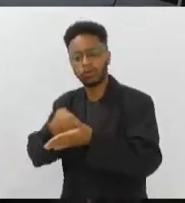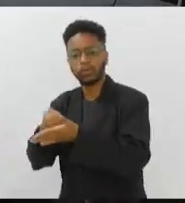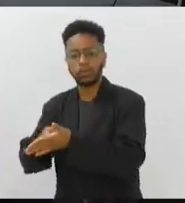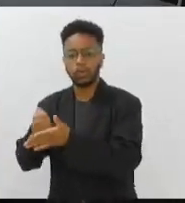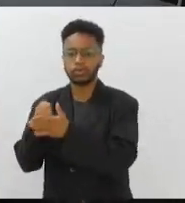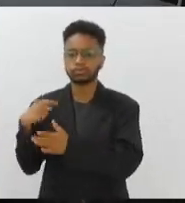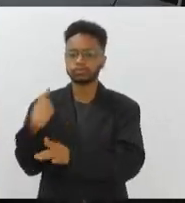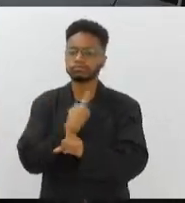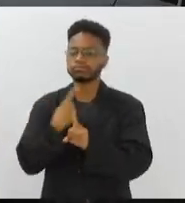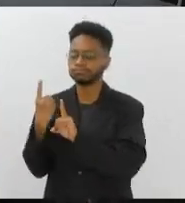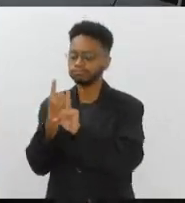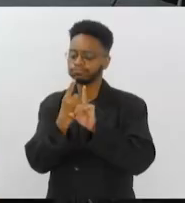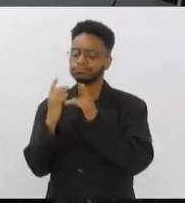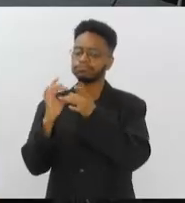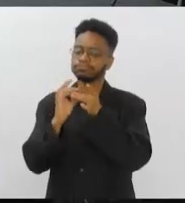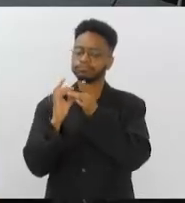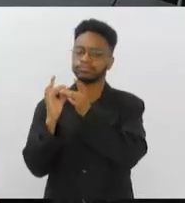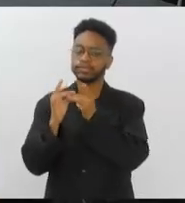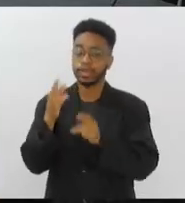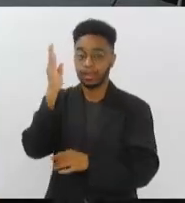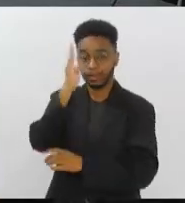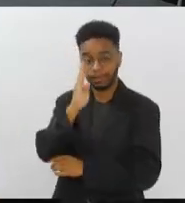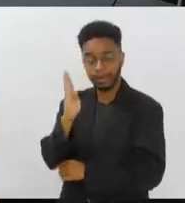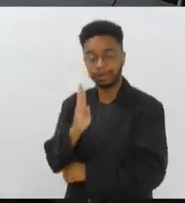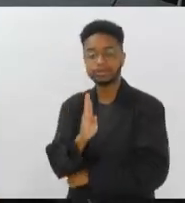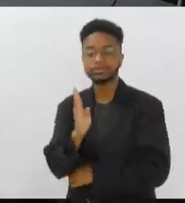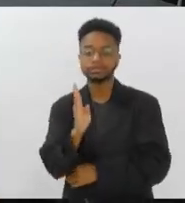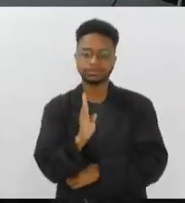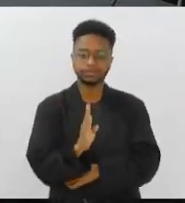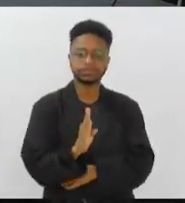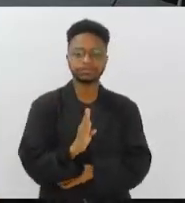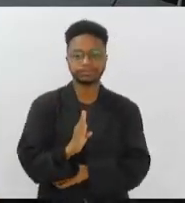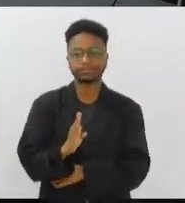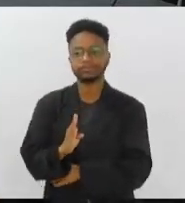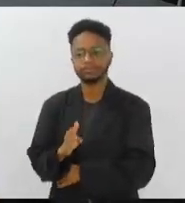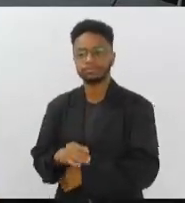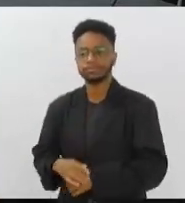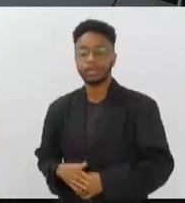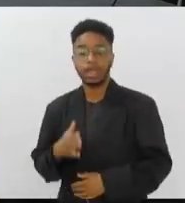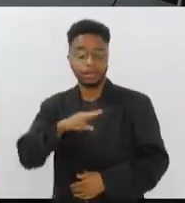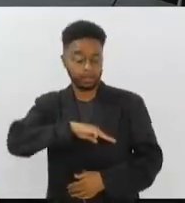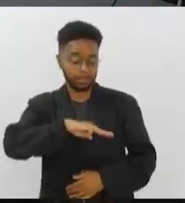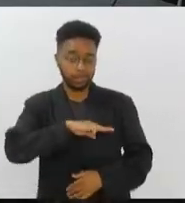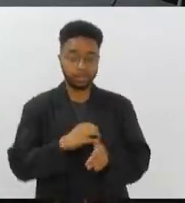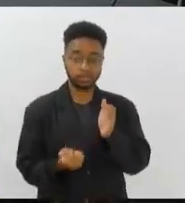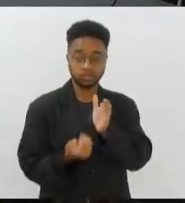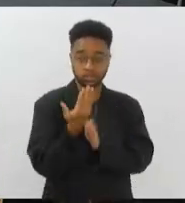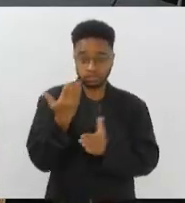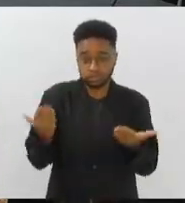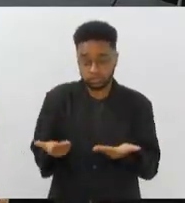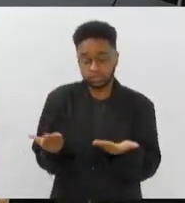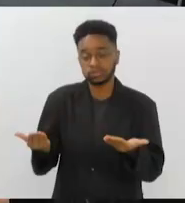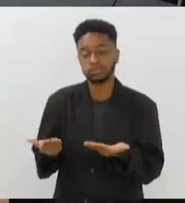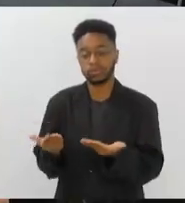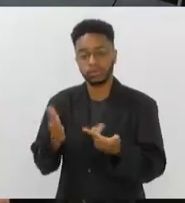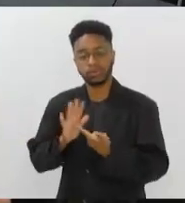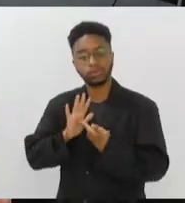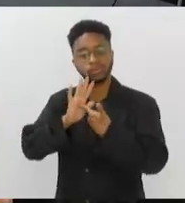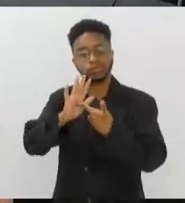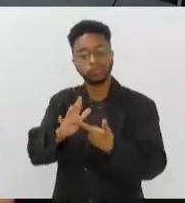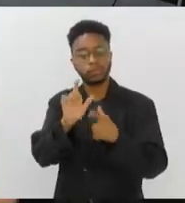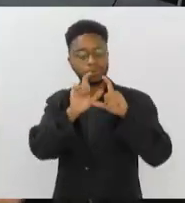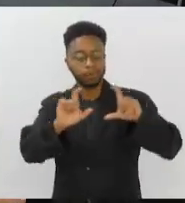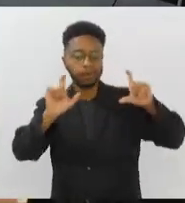se encontra. Brasil, meu tempo, a mangueira chegou, com versos